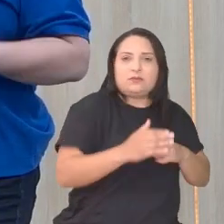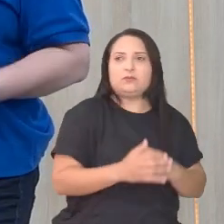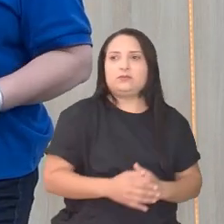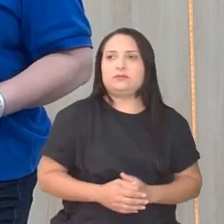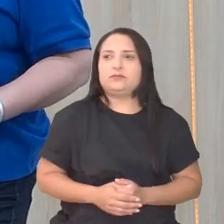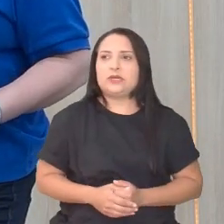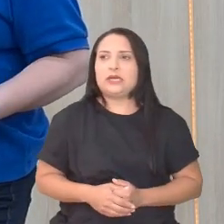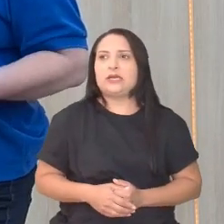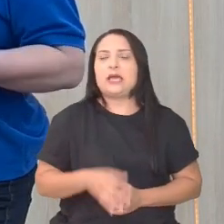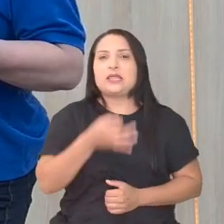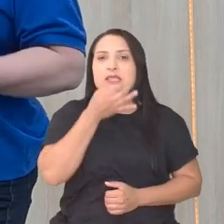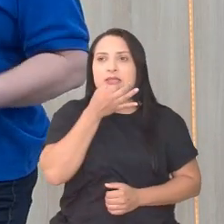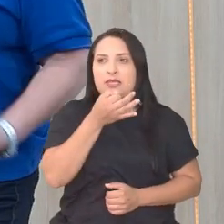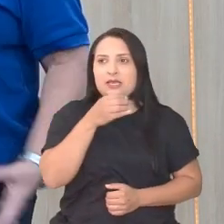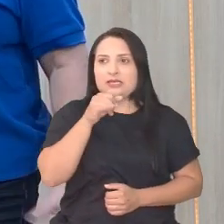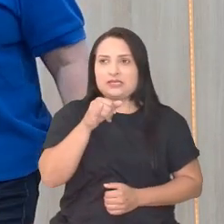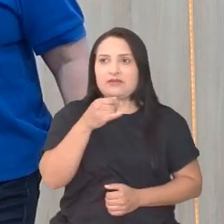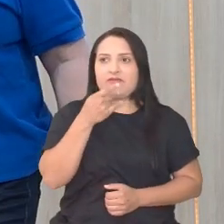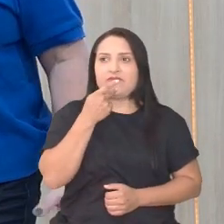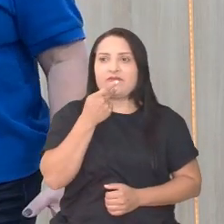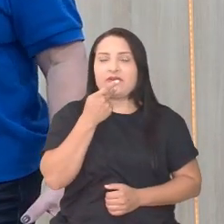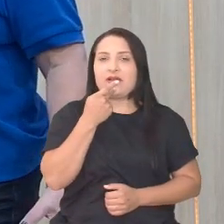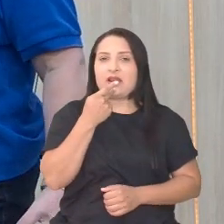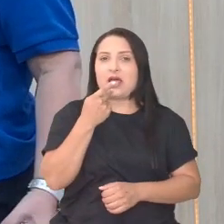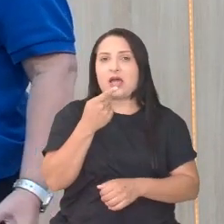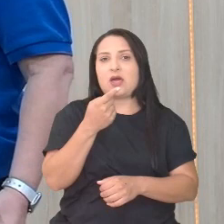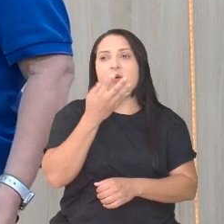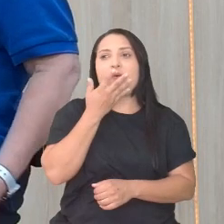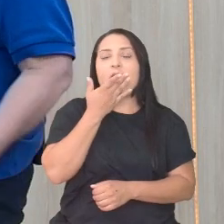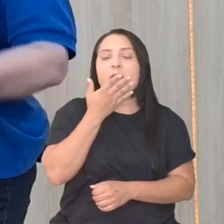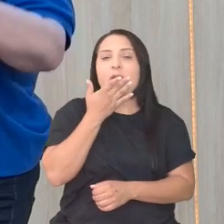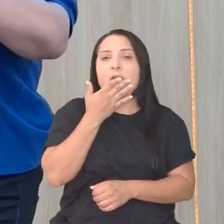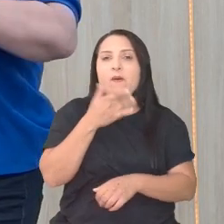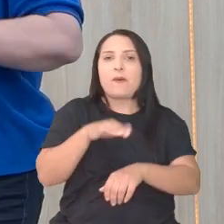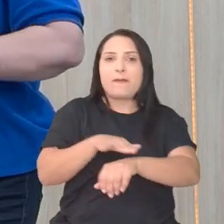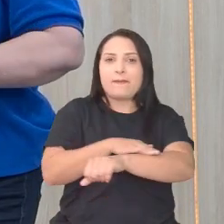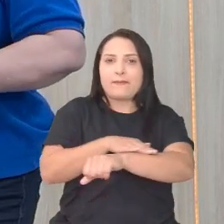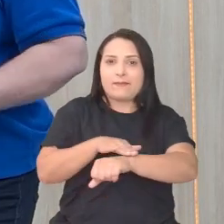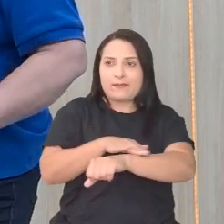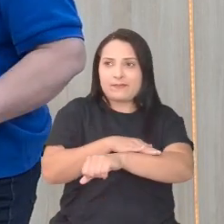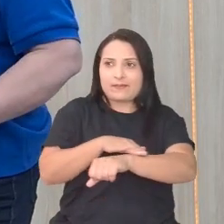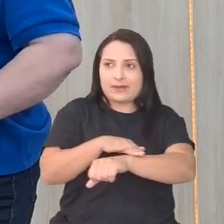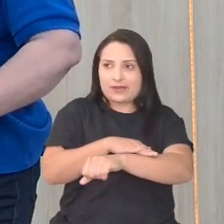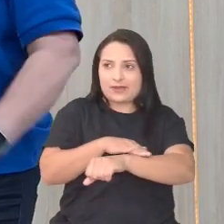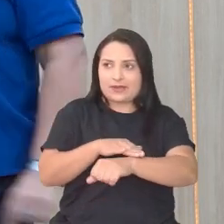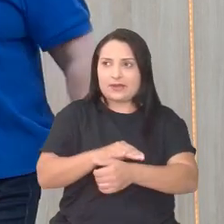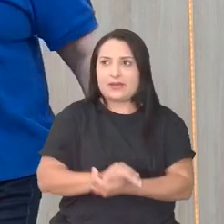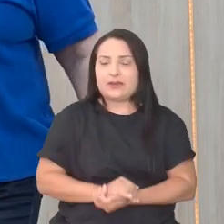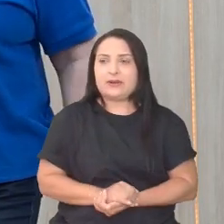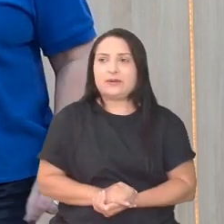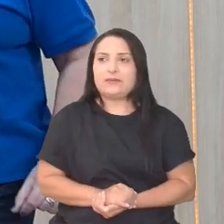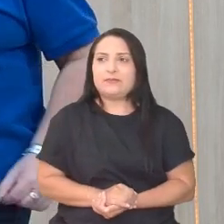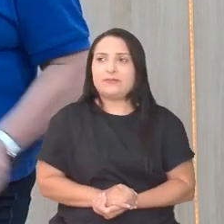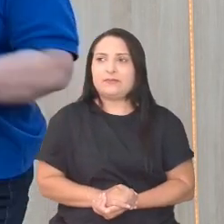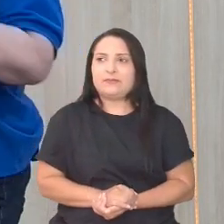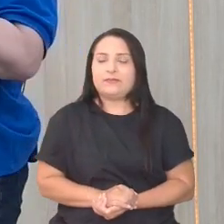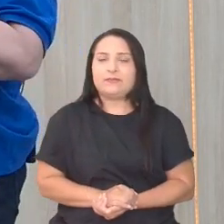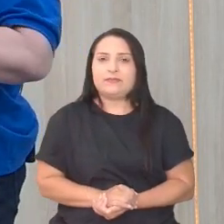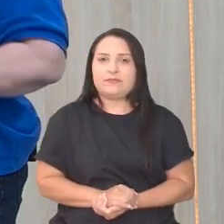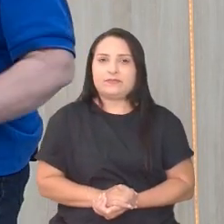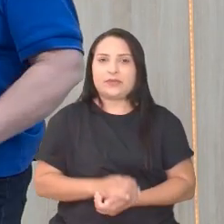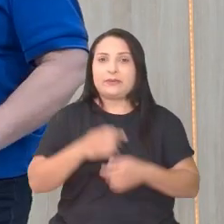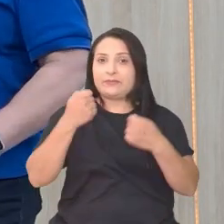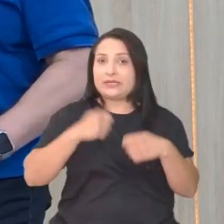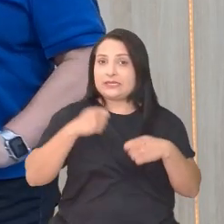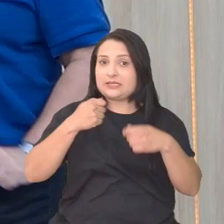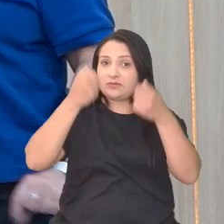você quer falar, né, de cor de pele, você está falando de uma dessas. Então, sejam mais claros na hora de usar esse termo. E outra